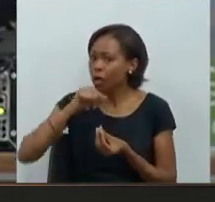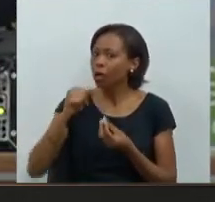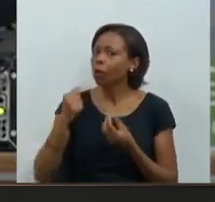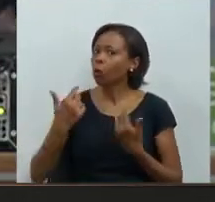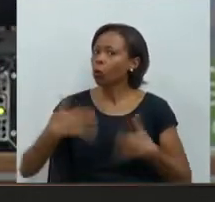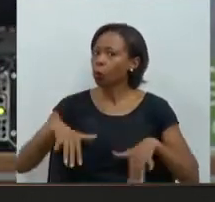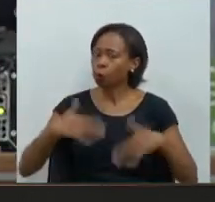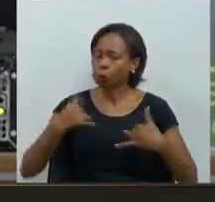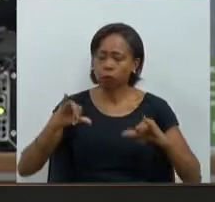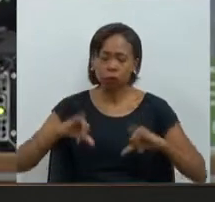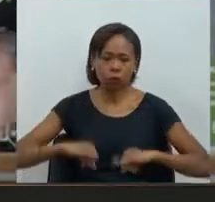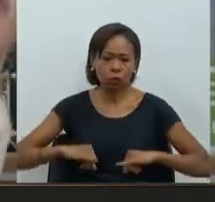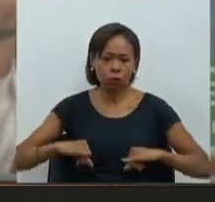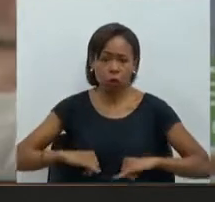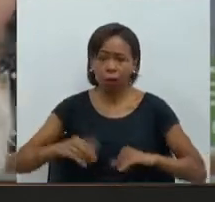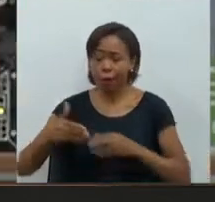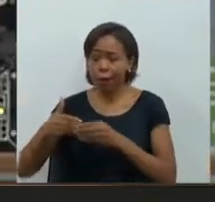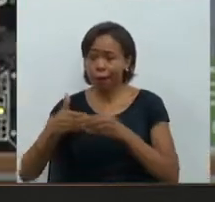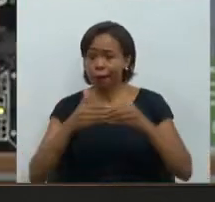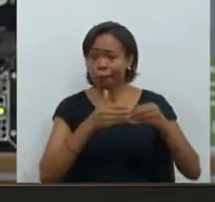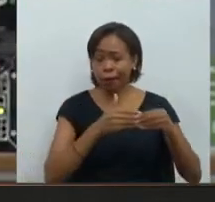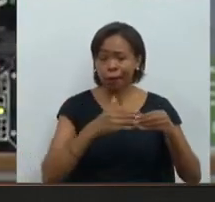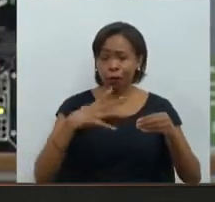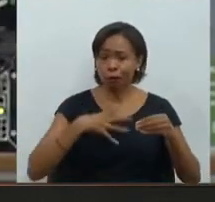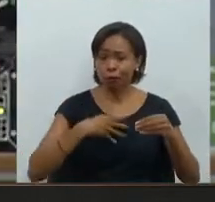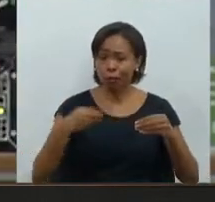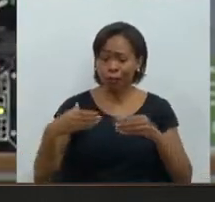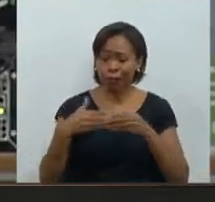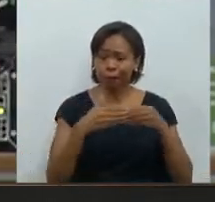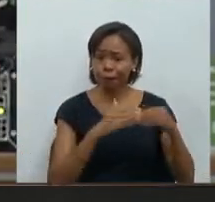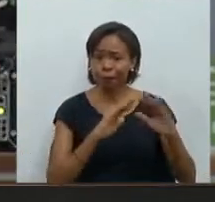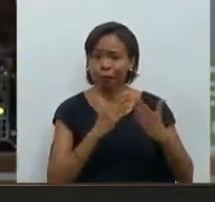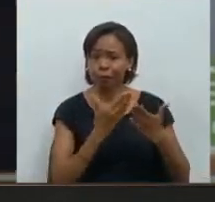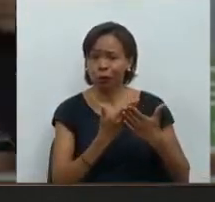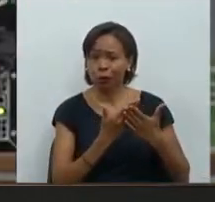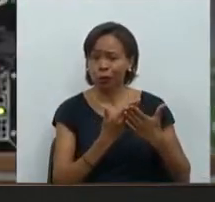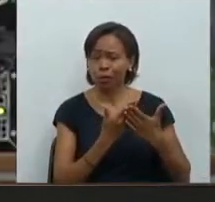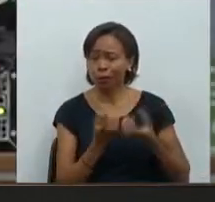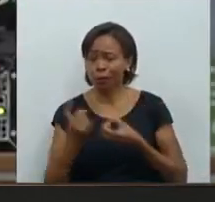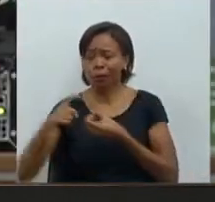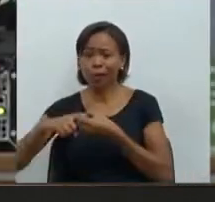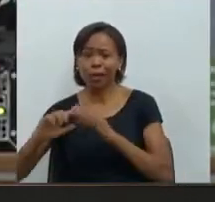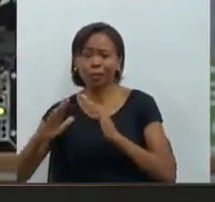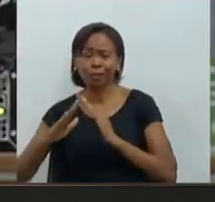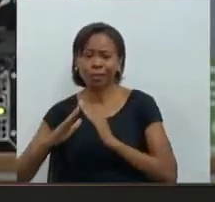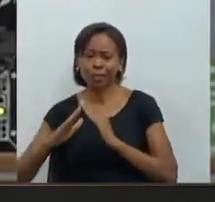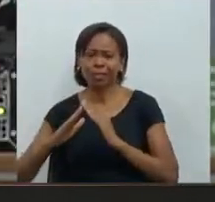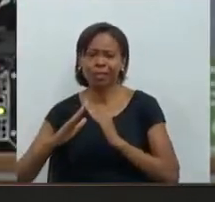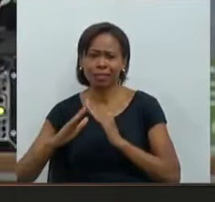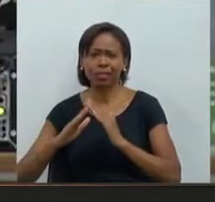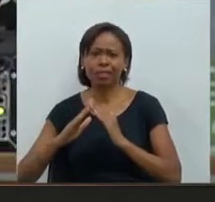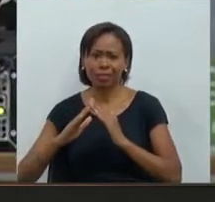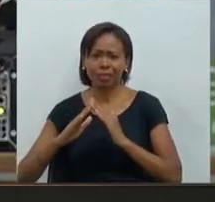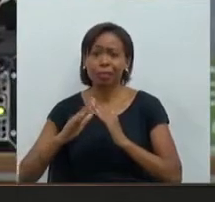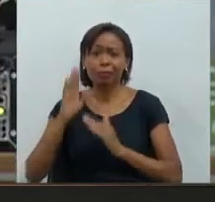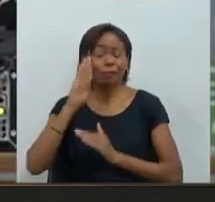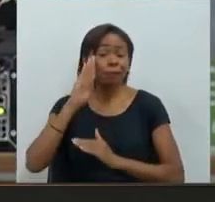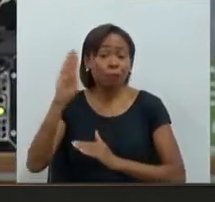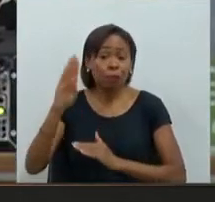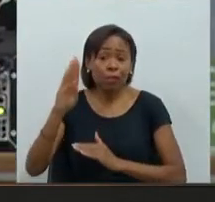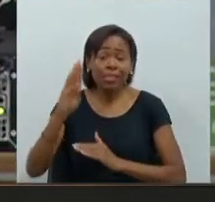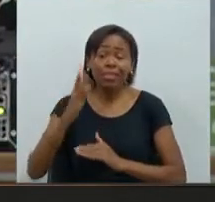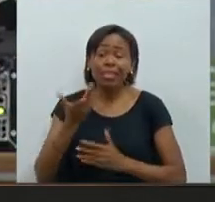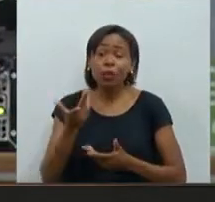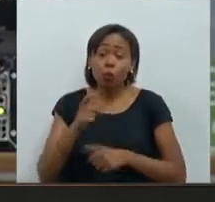da escola. Principalmente isso que eu ouvi o diretor falando aí. O contraturno, tem oficinas pedagógicas ótimas